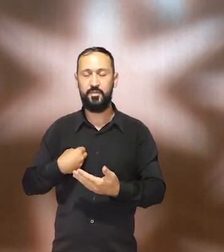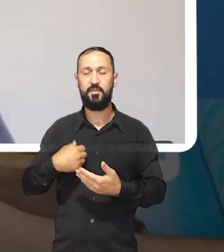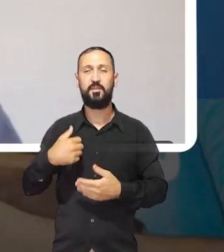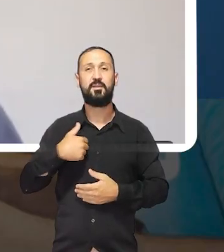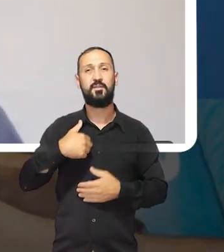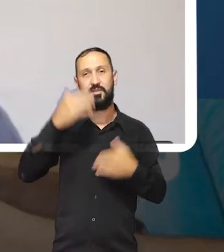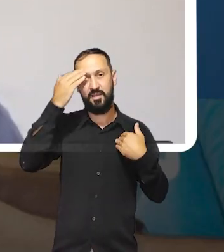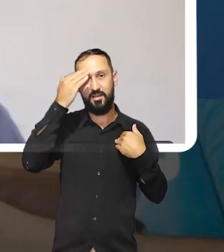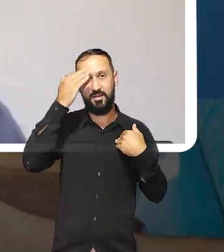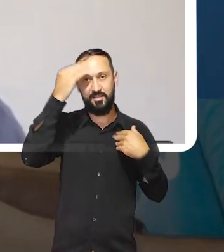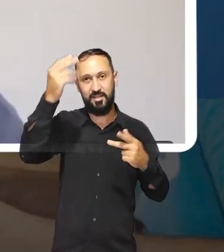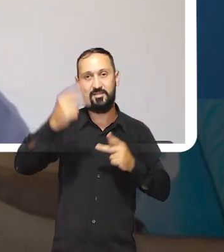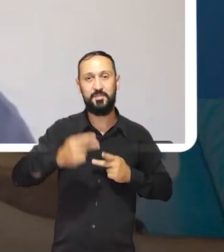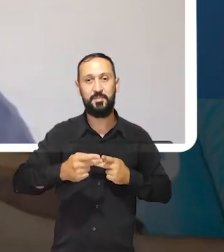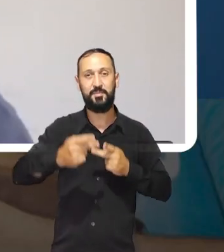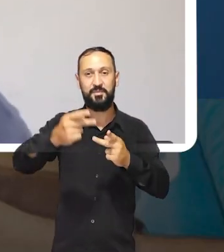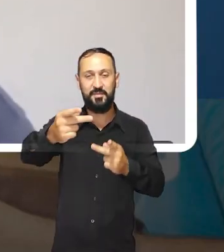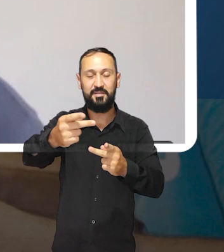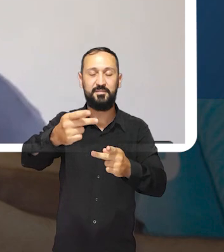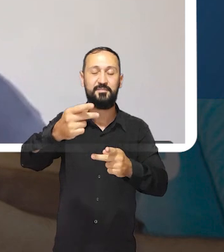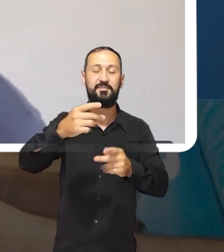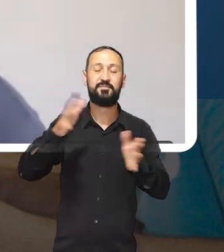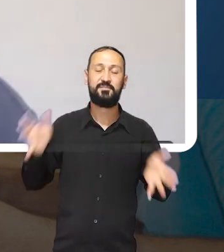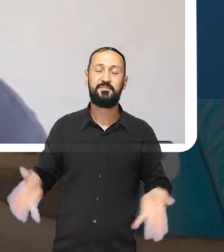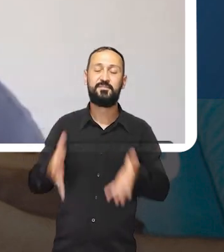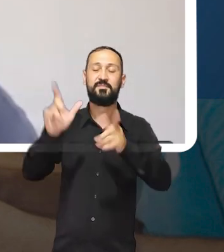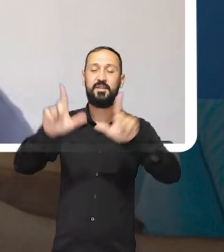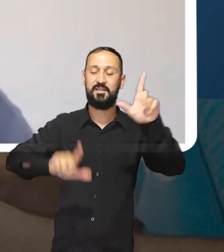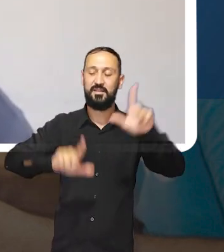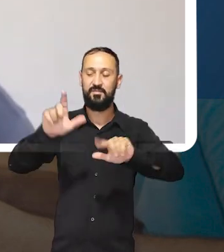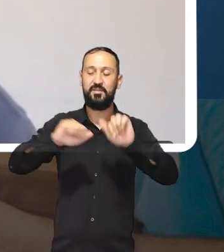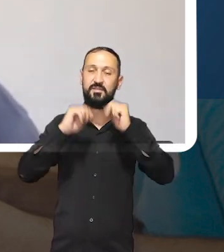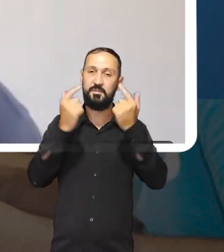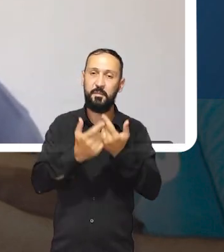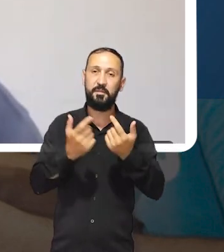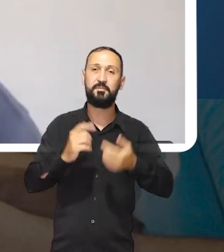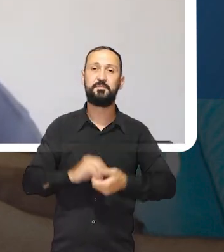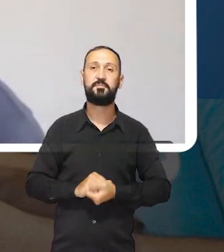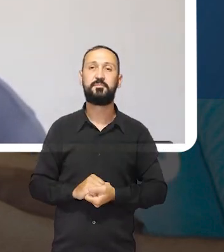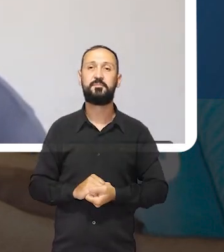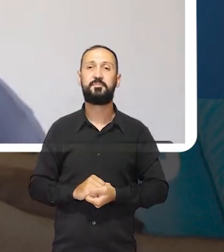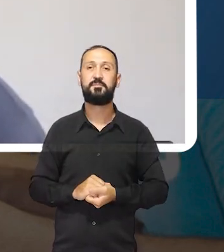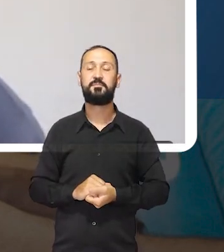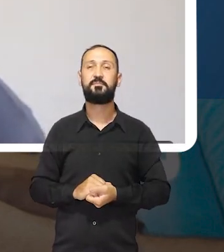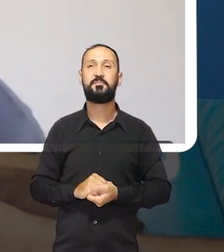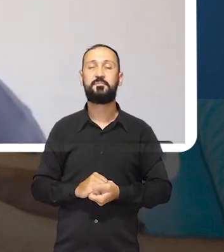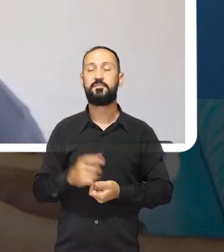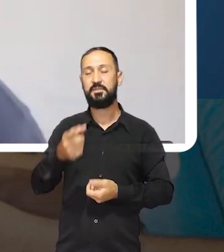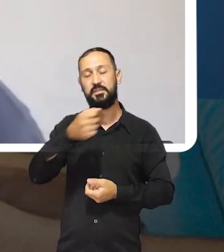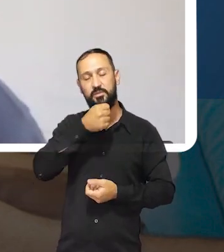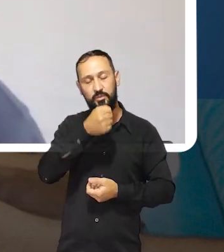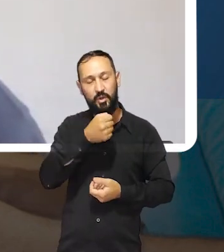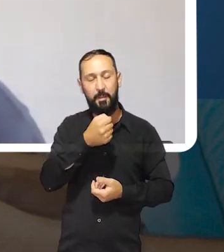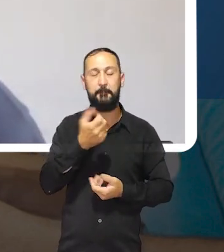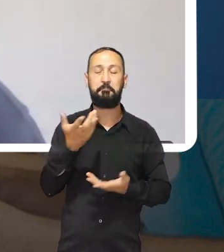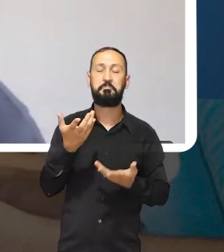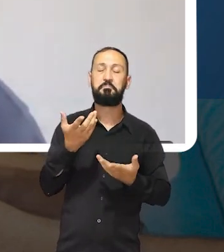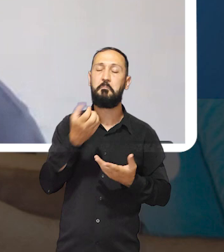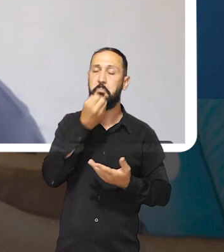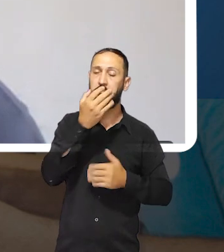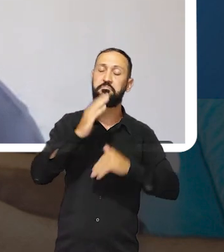Viver. Muito obrigado para vocês, a iniciativa da TV Assembleia, né, os jornalistas